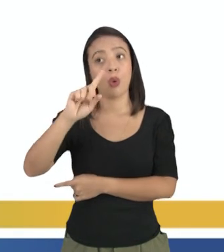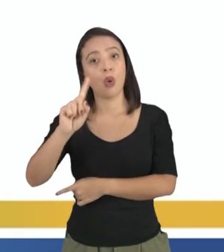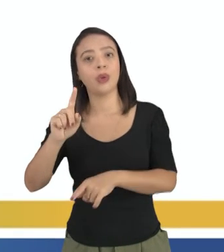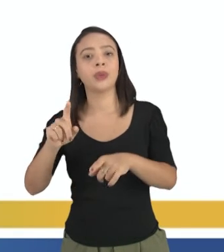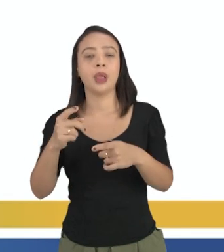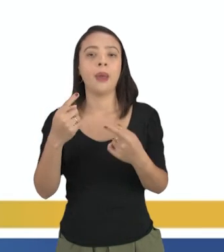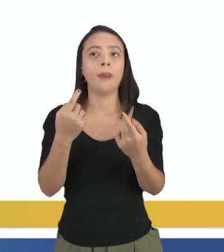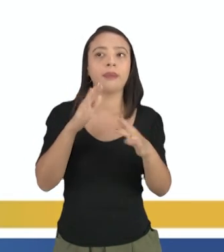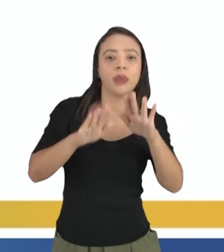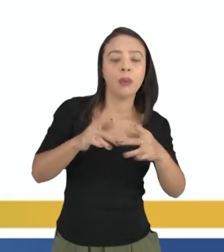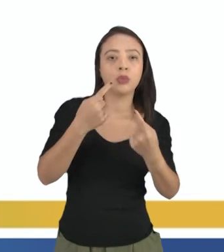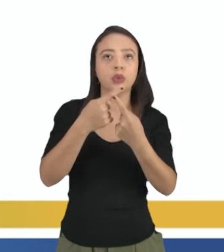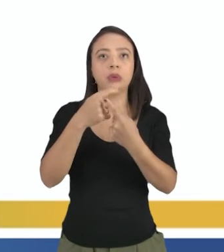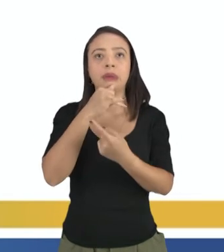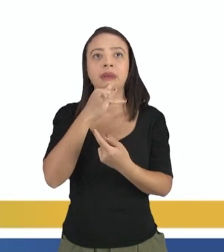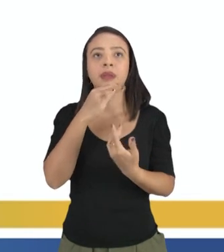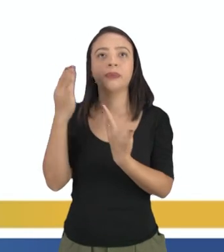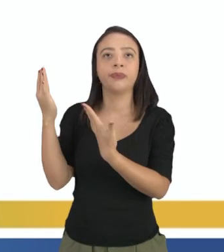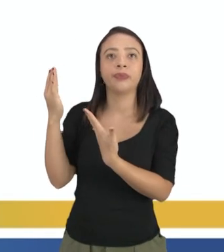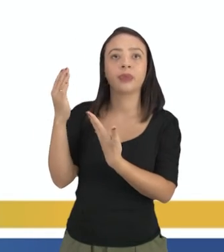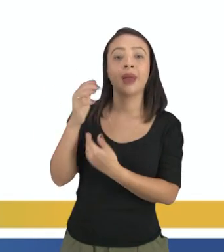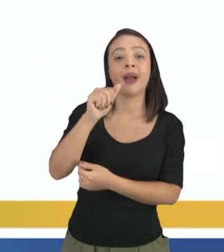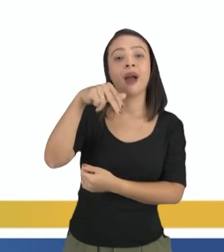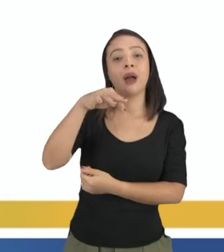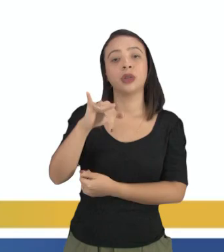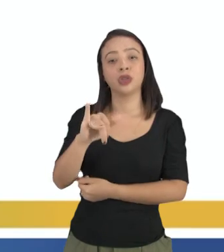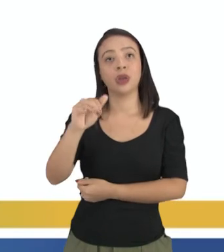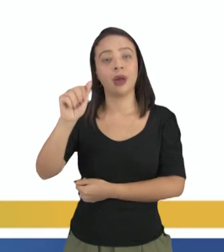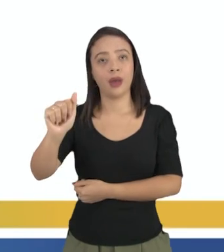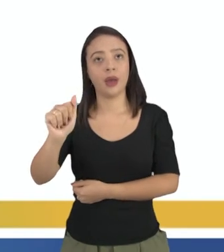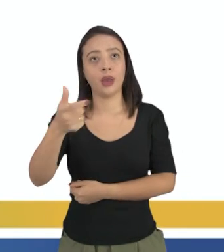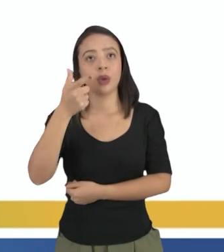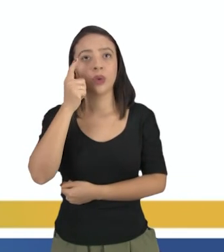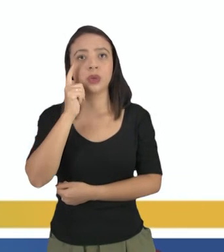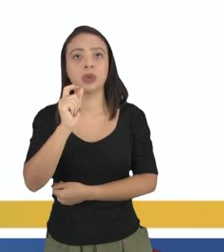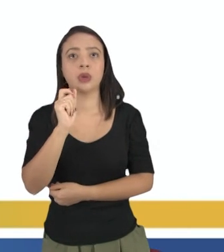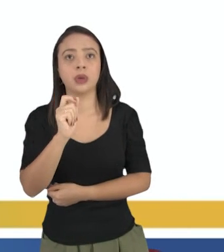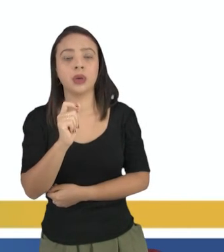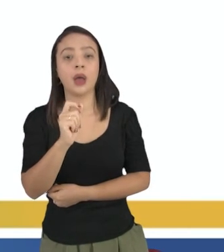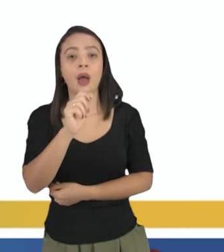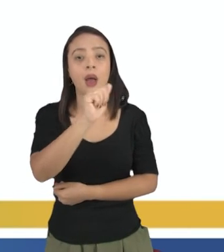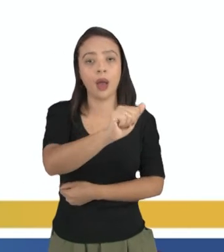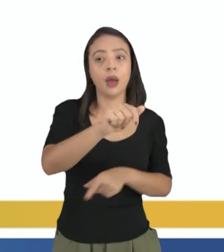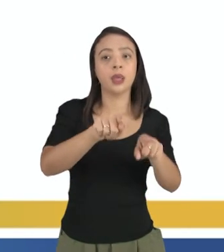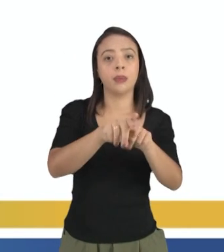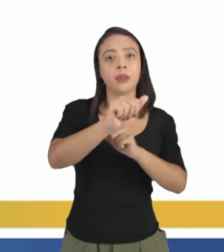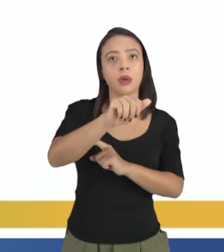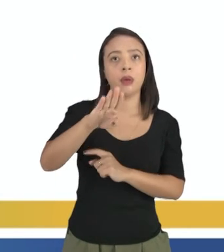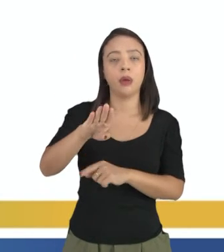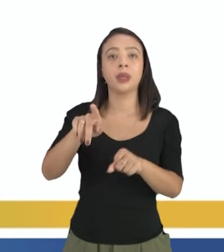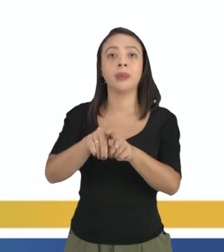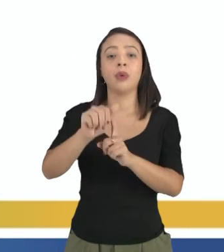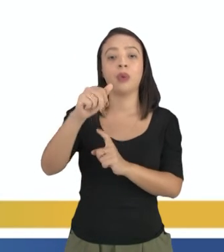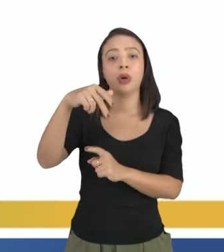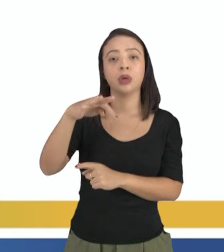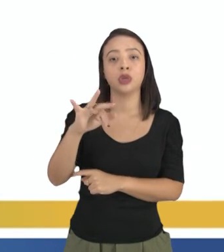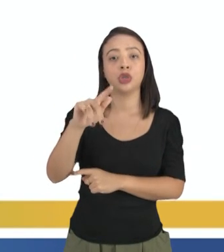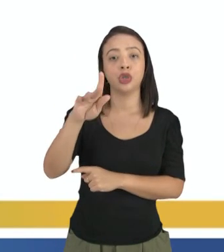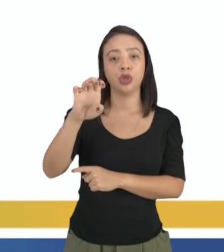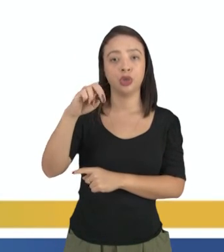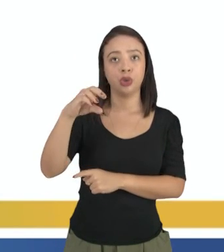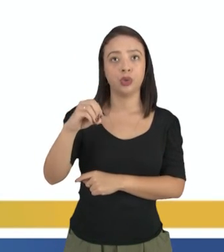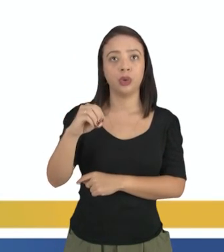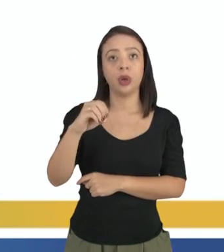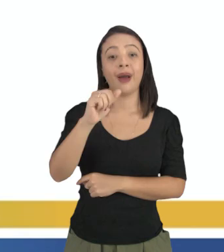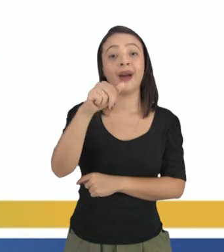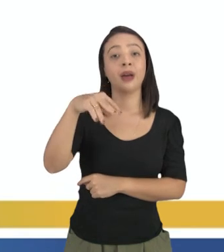Por exemplo, o soro antígeno anti-A, ele aglutina para o sangue A e o sangue AB. E o soro antígeno anti-B, ele aglutina para o sangue